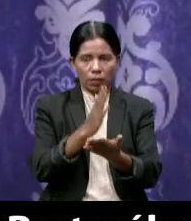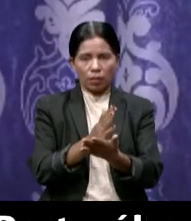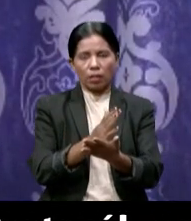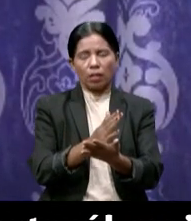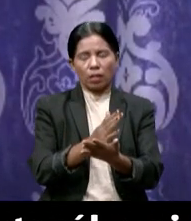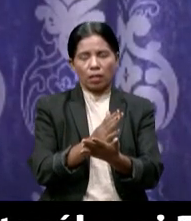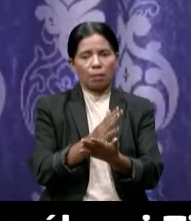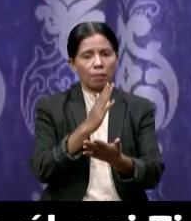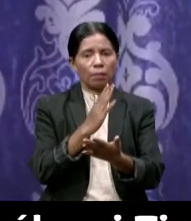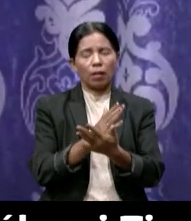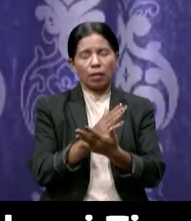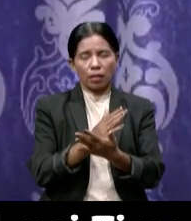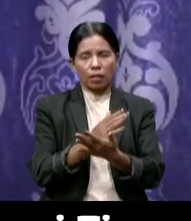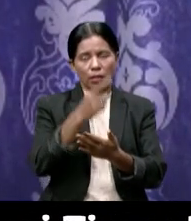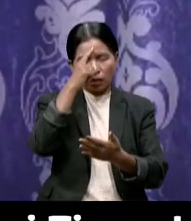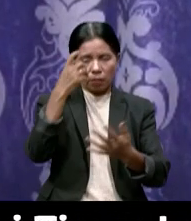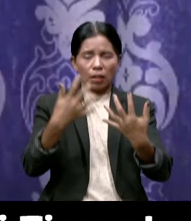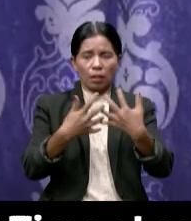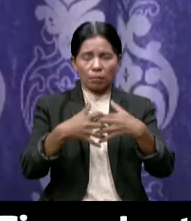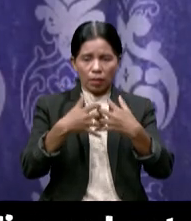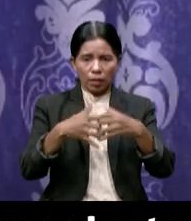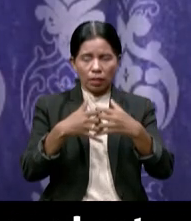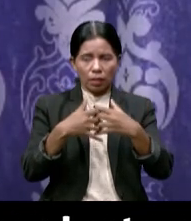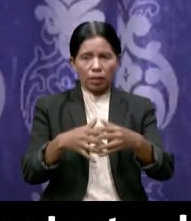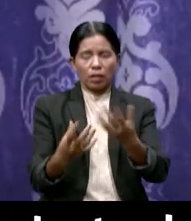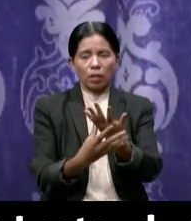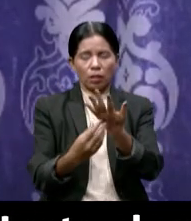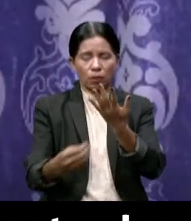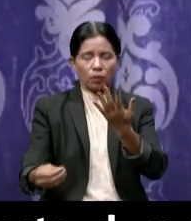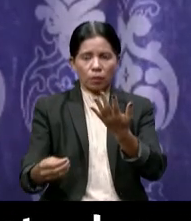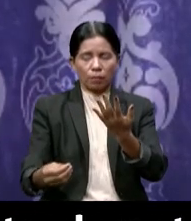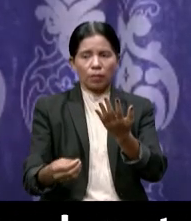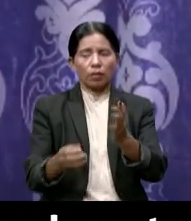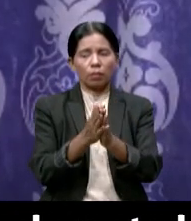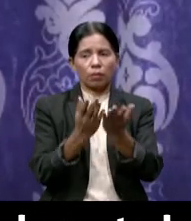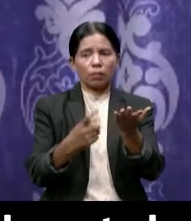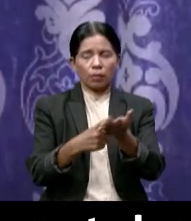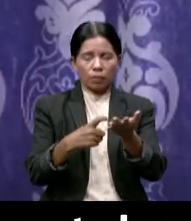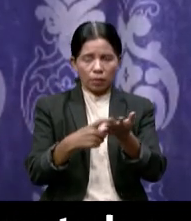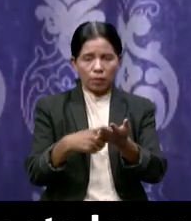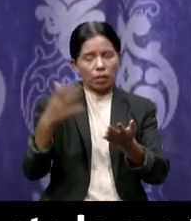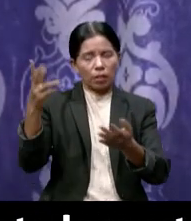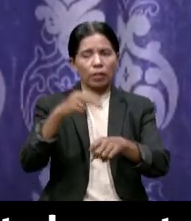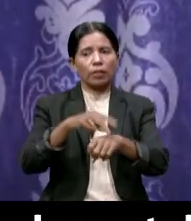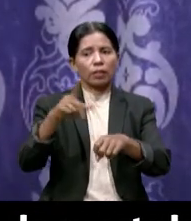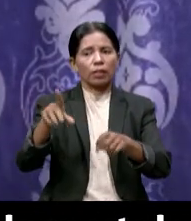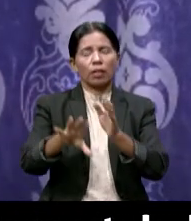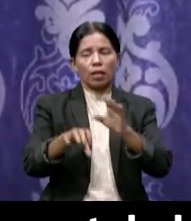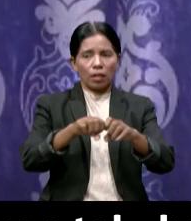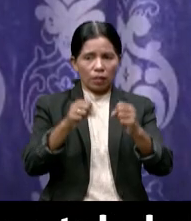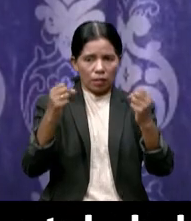suspensão tamba máquina nebe maka imprimi pasaporte ia nacional ne hetang